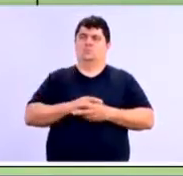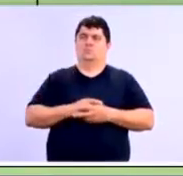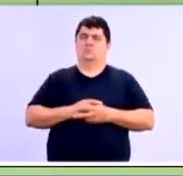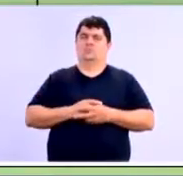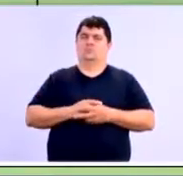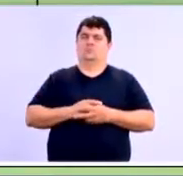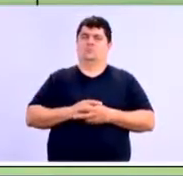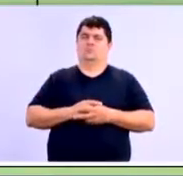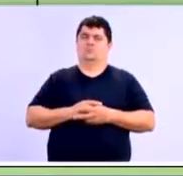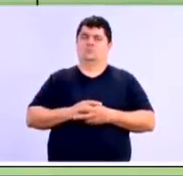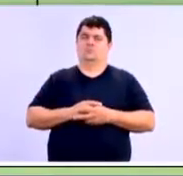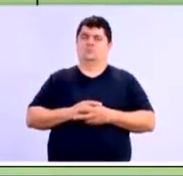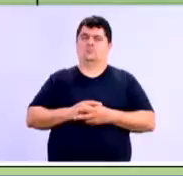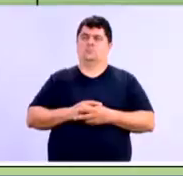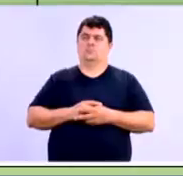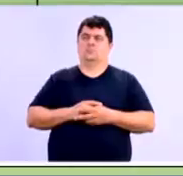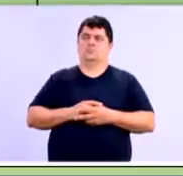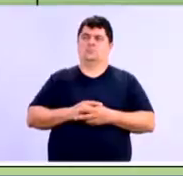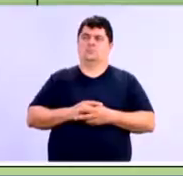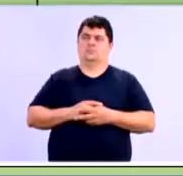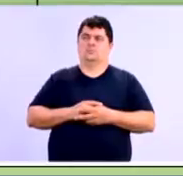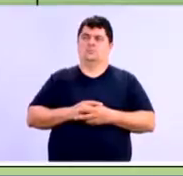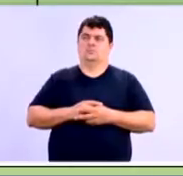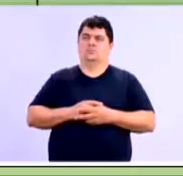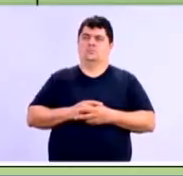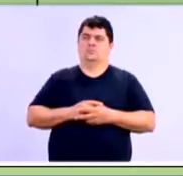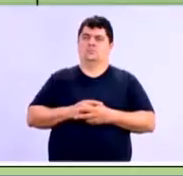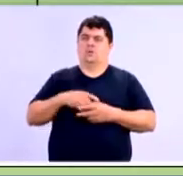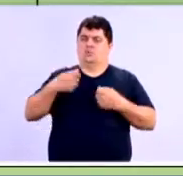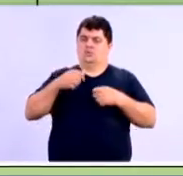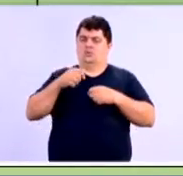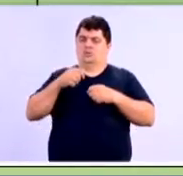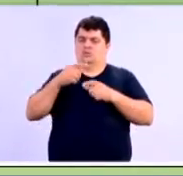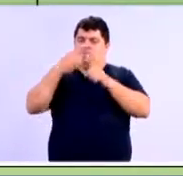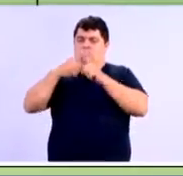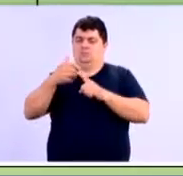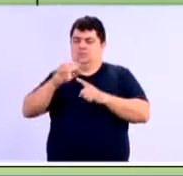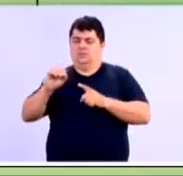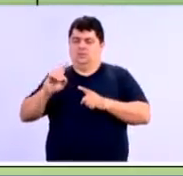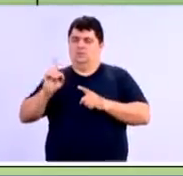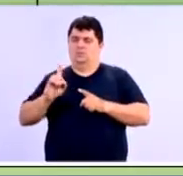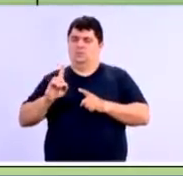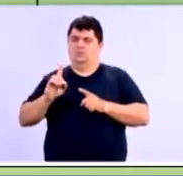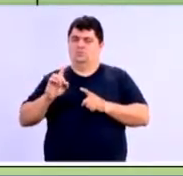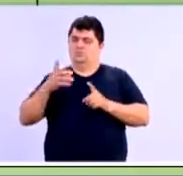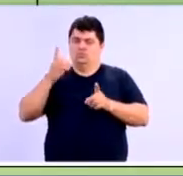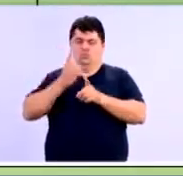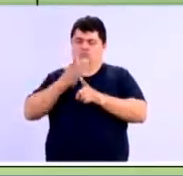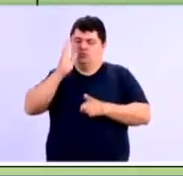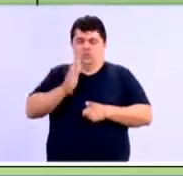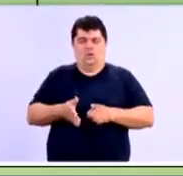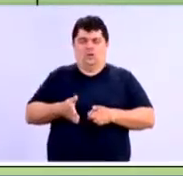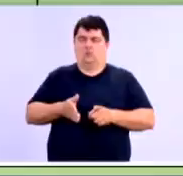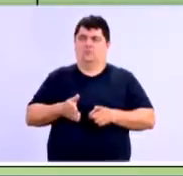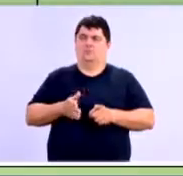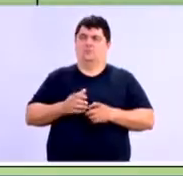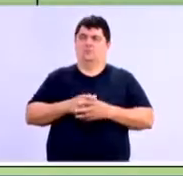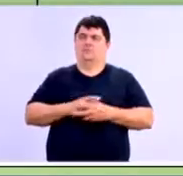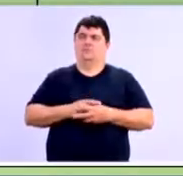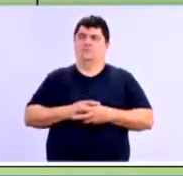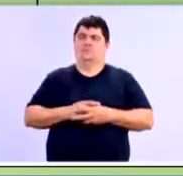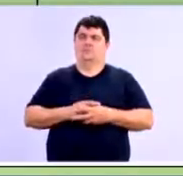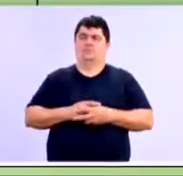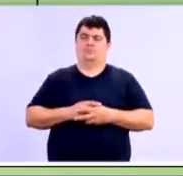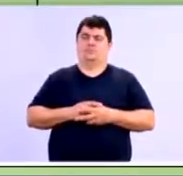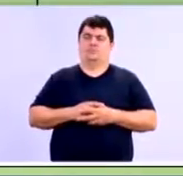1,59. Lembra-se de uma coisa, o giro do ativo não tem que multiplicar por 100 não tem que achar percentual não. Correto? Vamos prestar